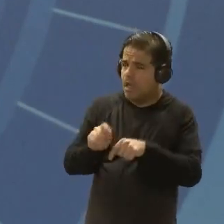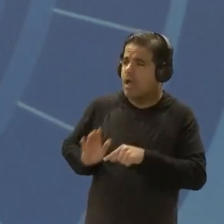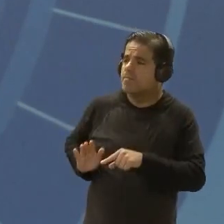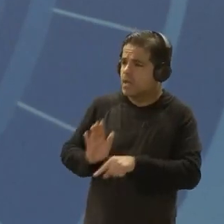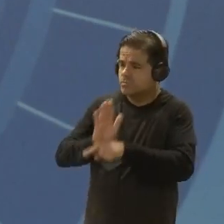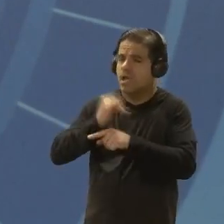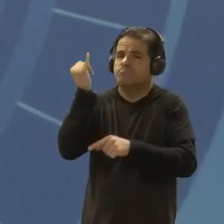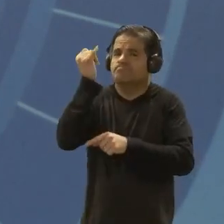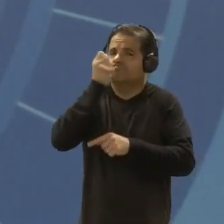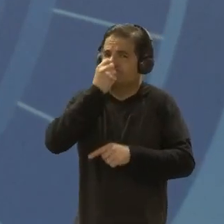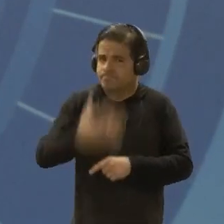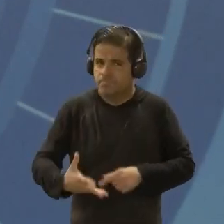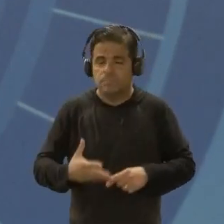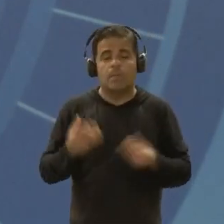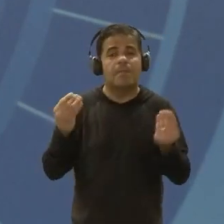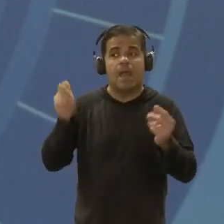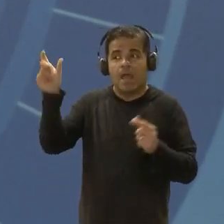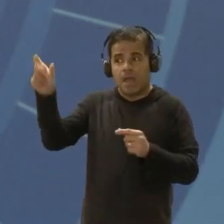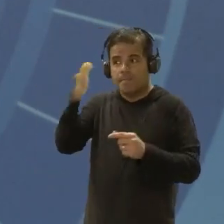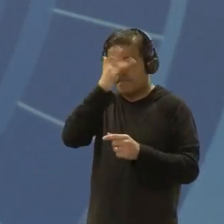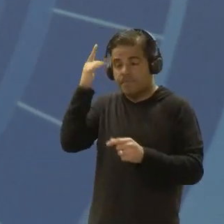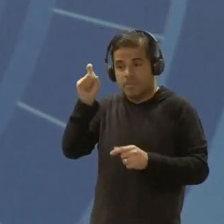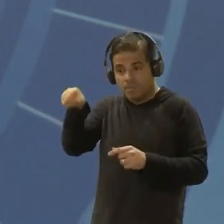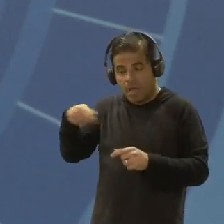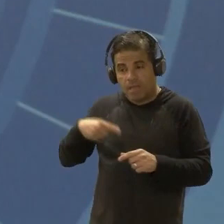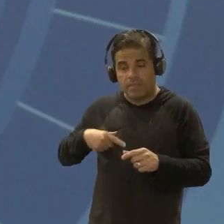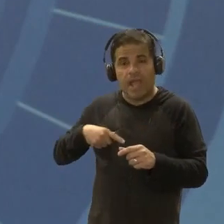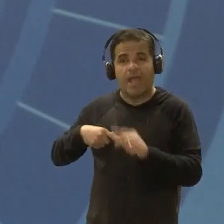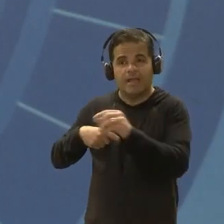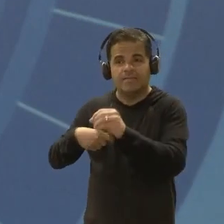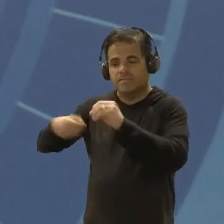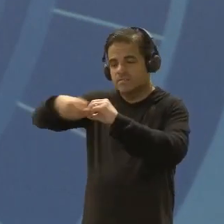ferramenta útil para aquele paciente que precisa